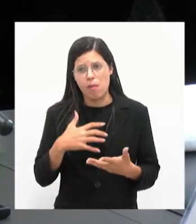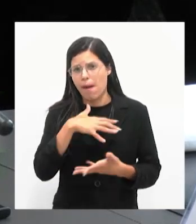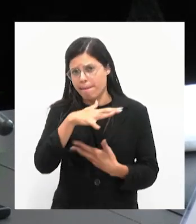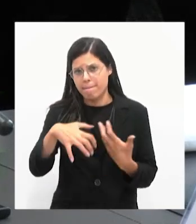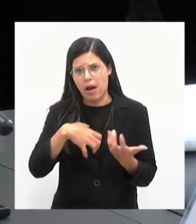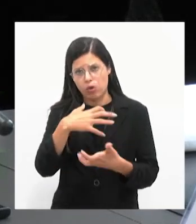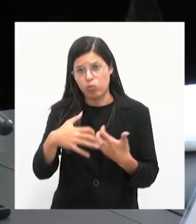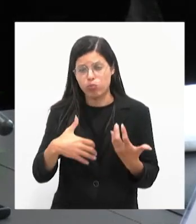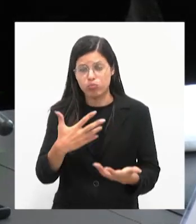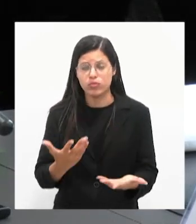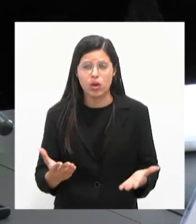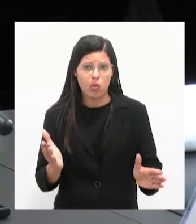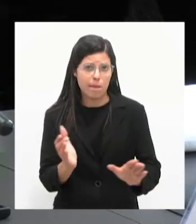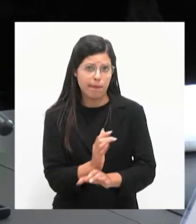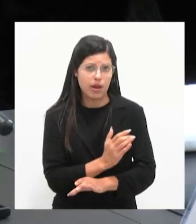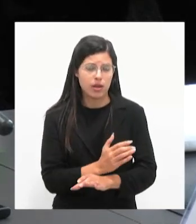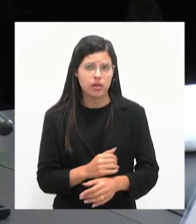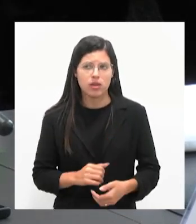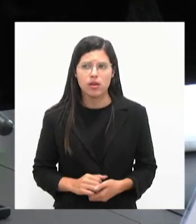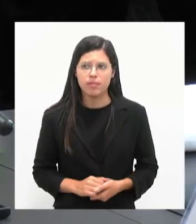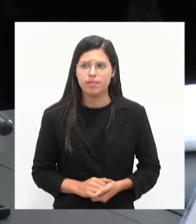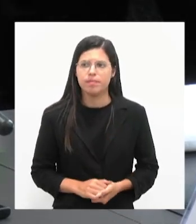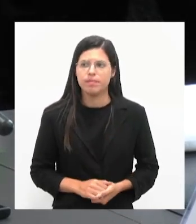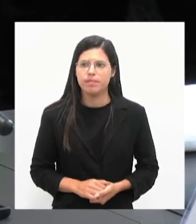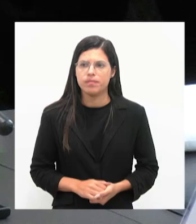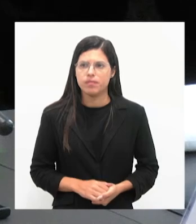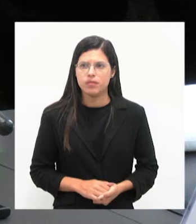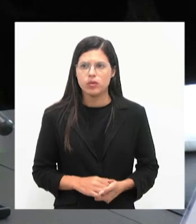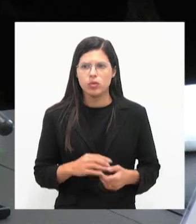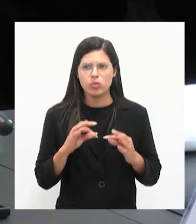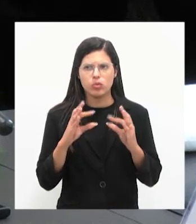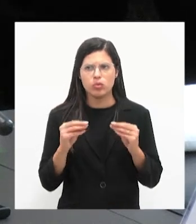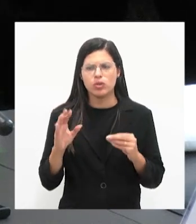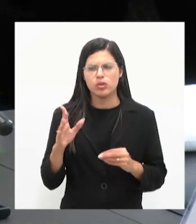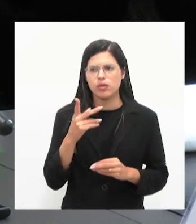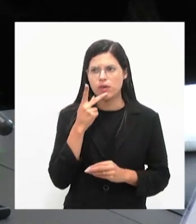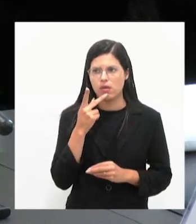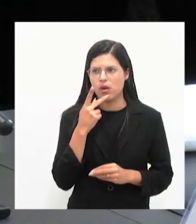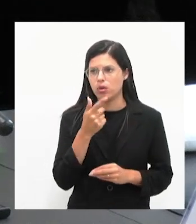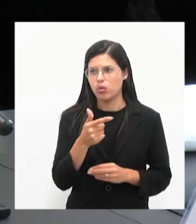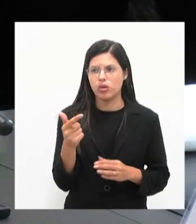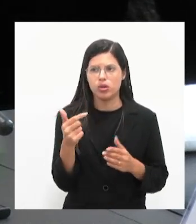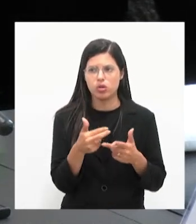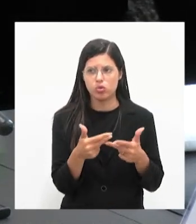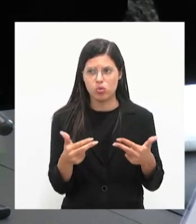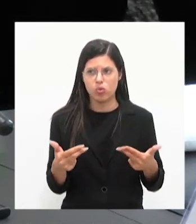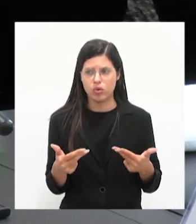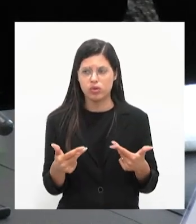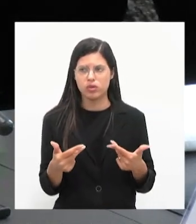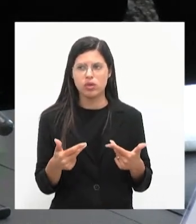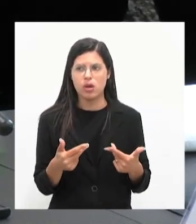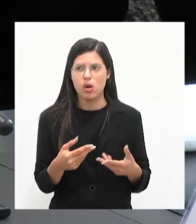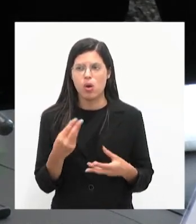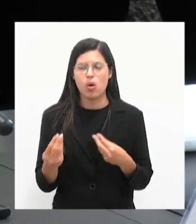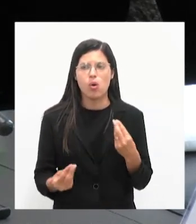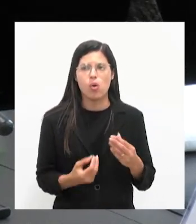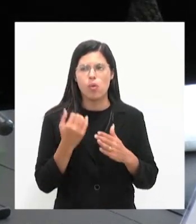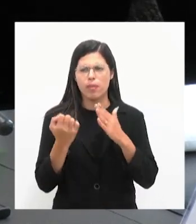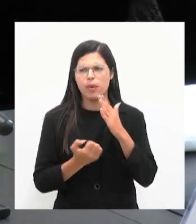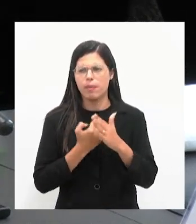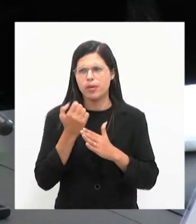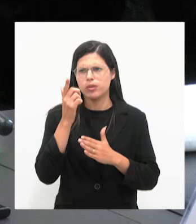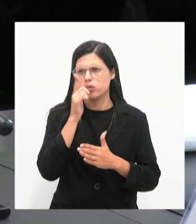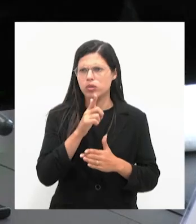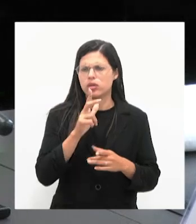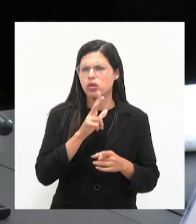aí, diante de tudo isso que foi colocado em muitas outras coisas, como que essa empresa conseguiu ganhar e